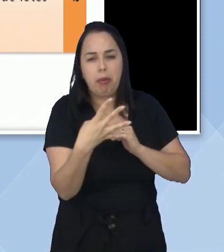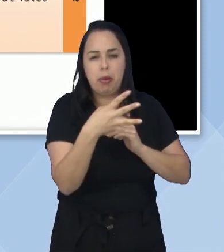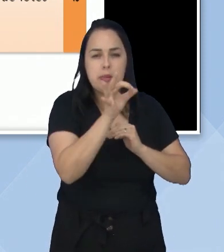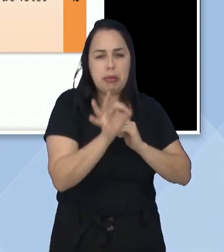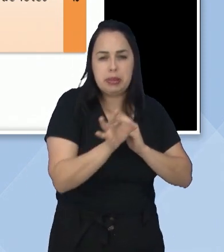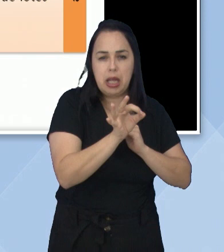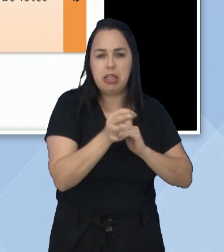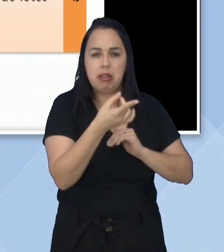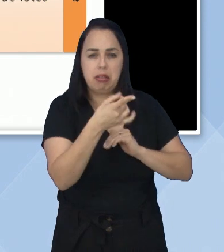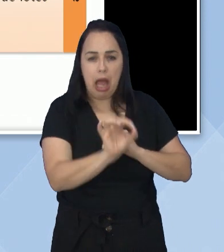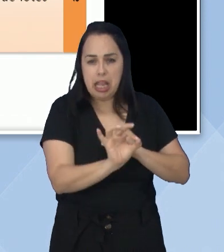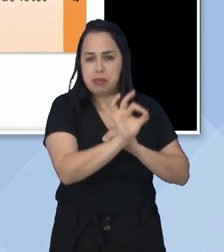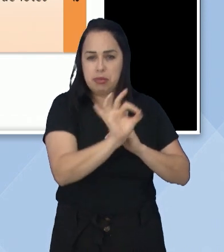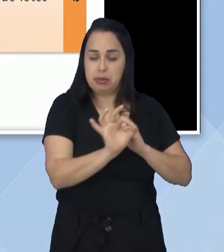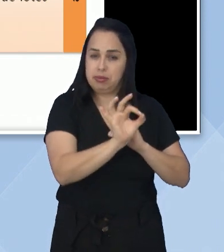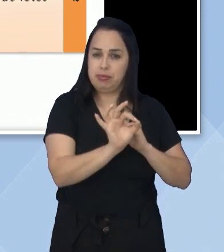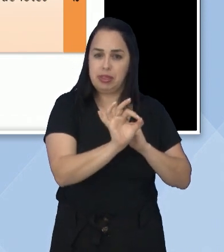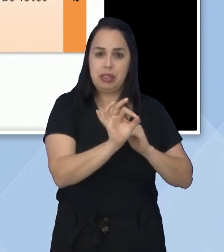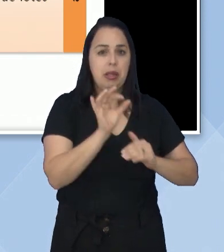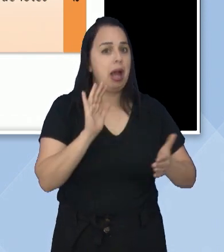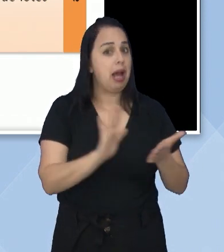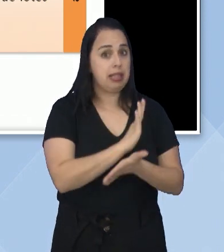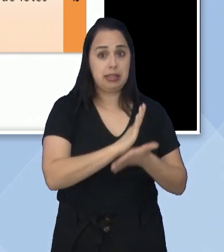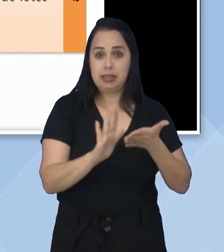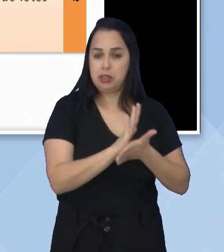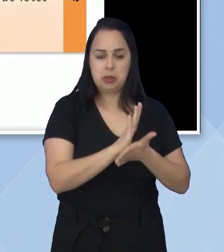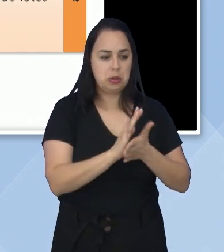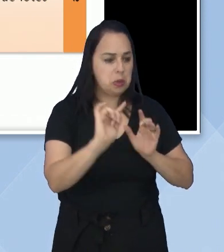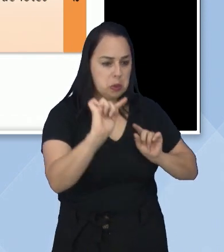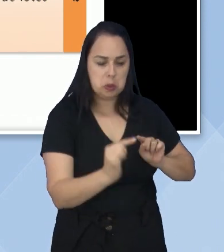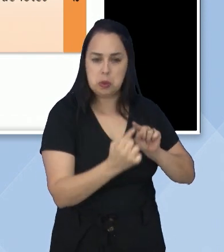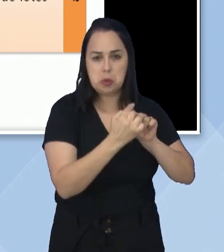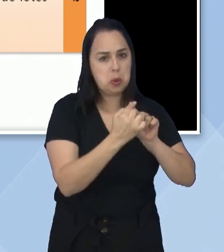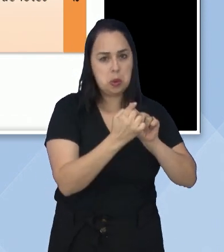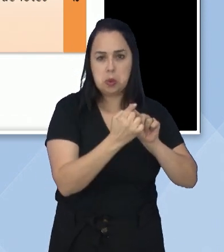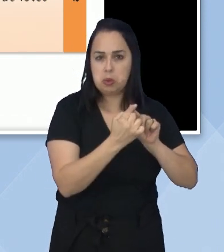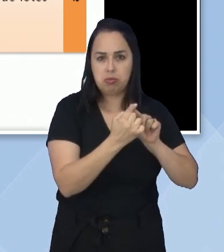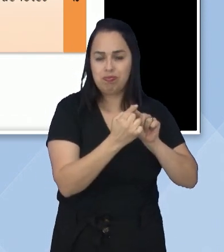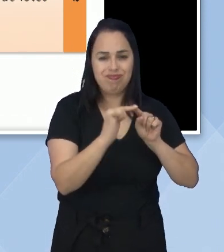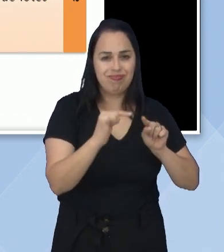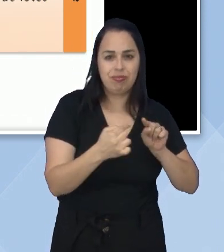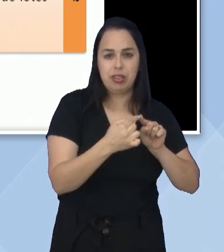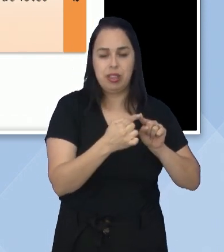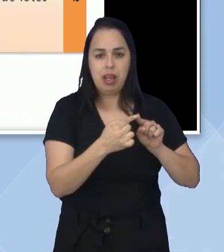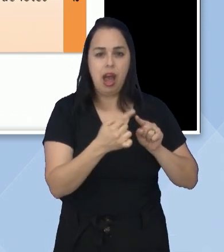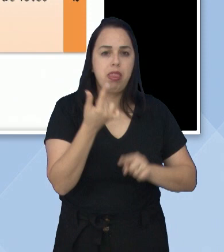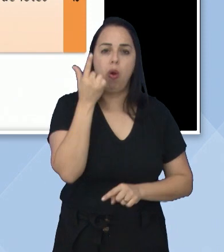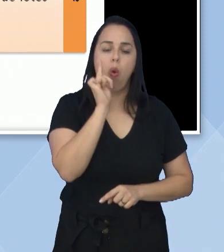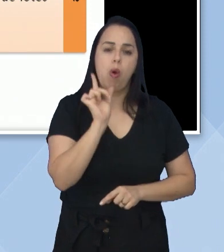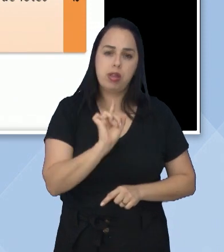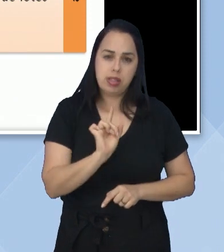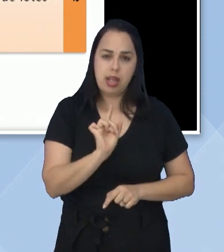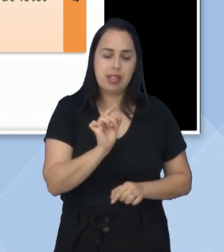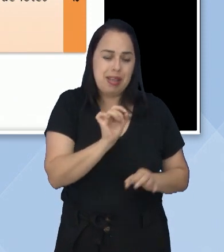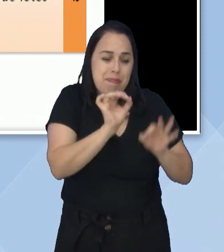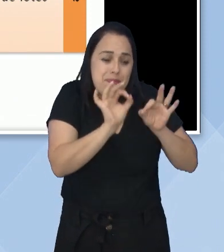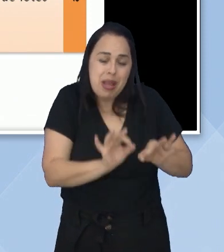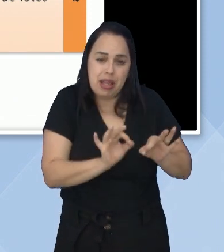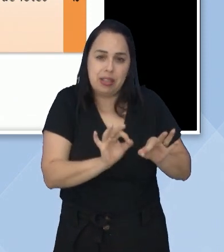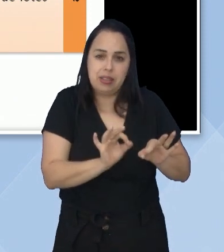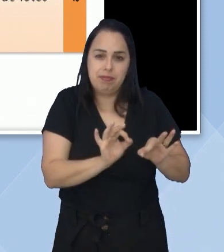10% em relação ao viário e muitas vezes não encaixa da Via nova com havia existente você não consegue essa perfeição